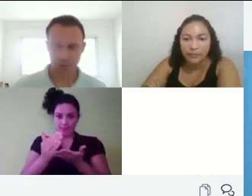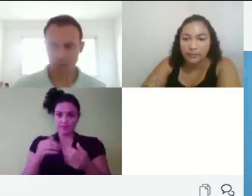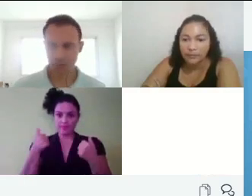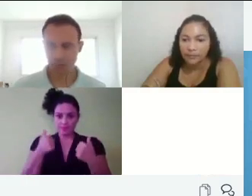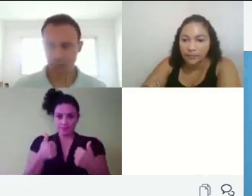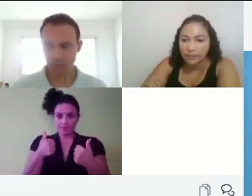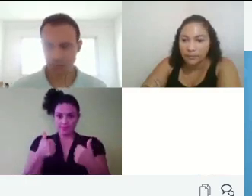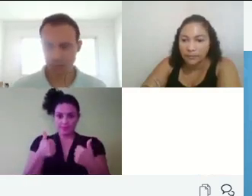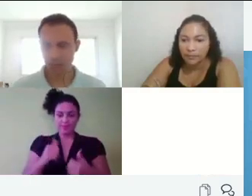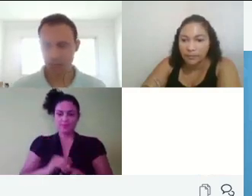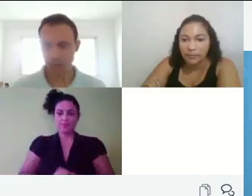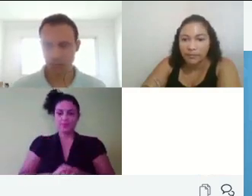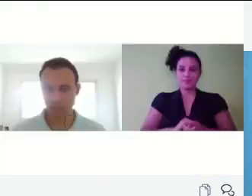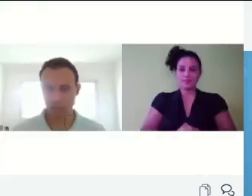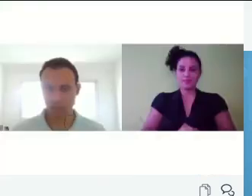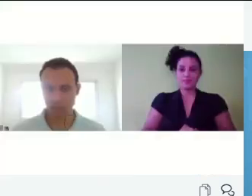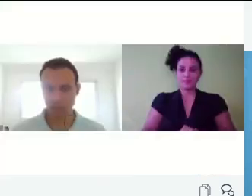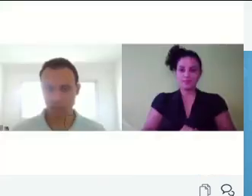Podemos.